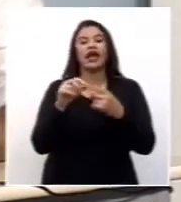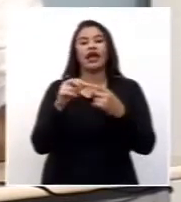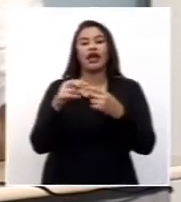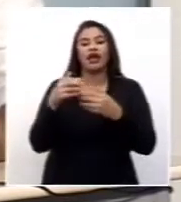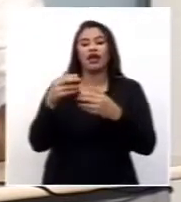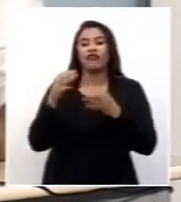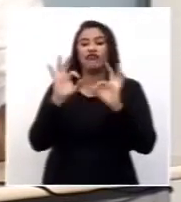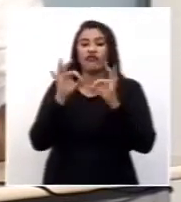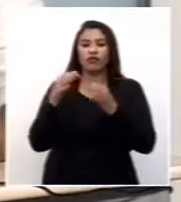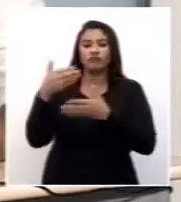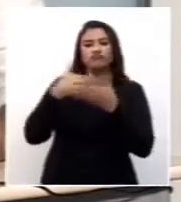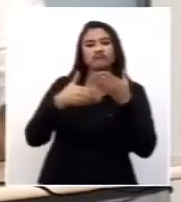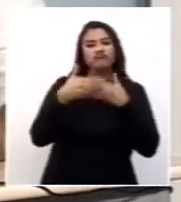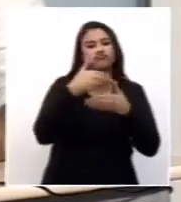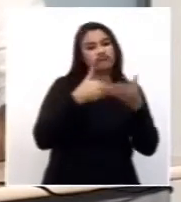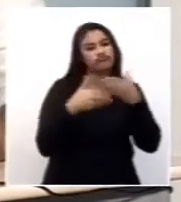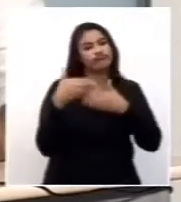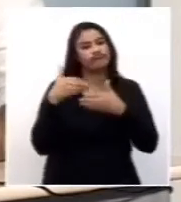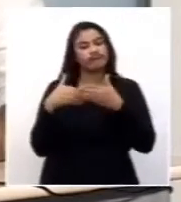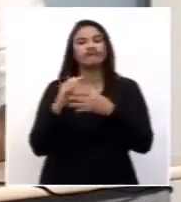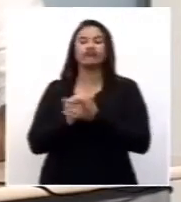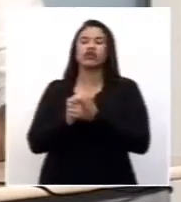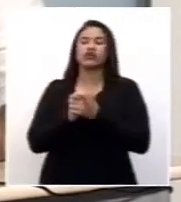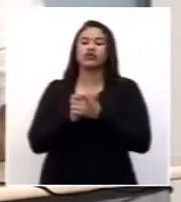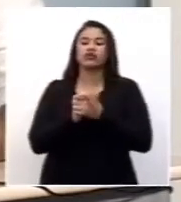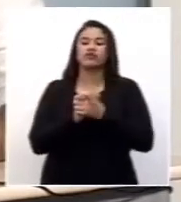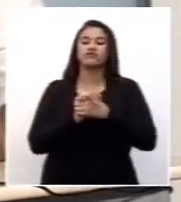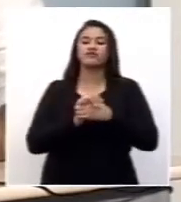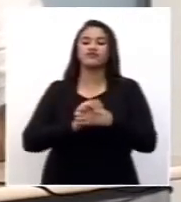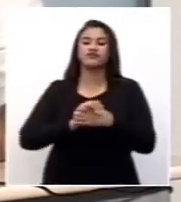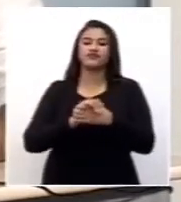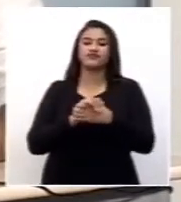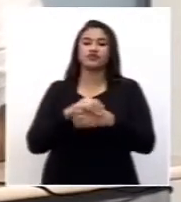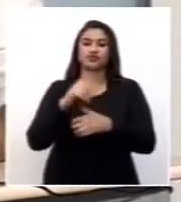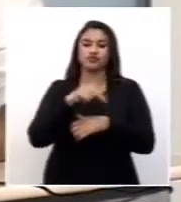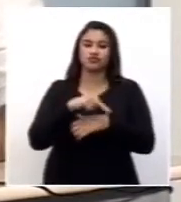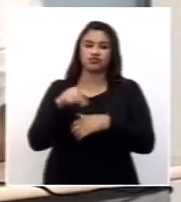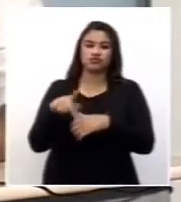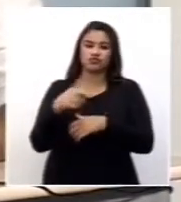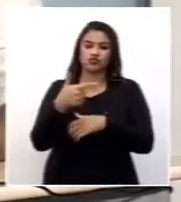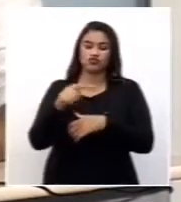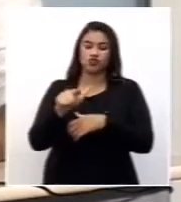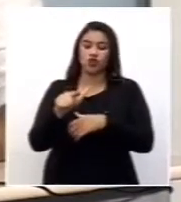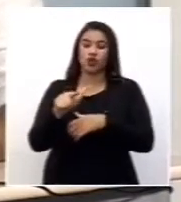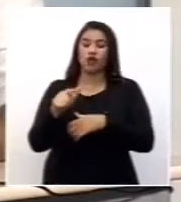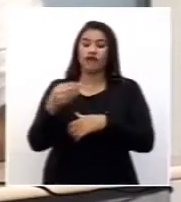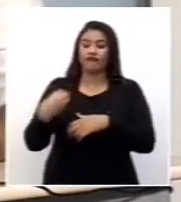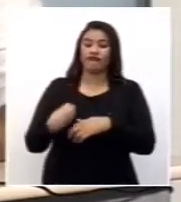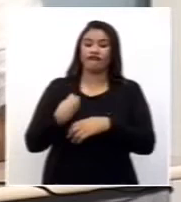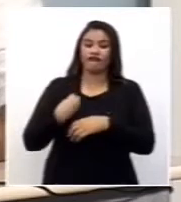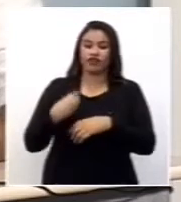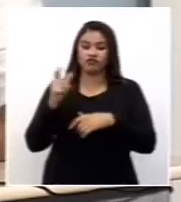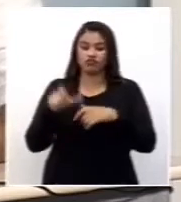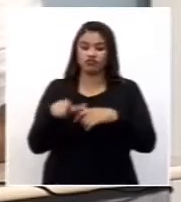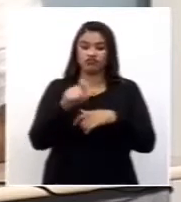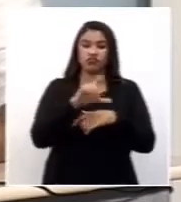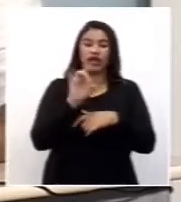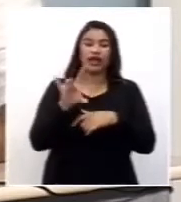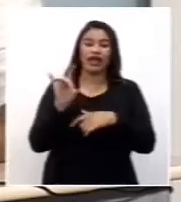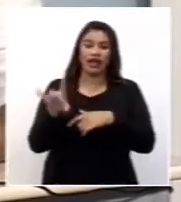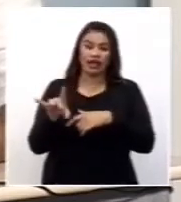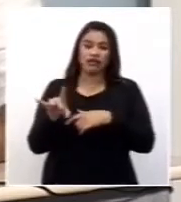Professora Letícia diz a realidade e material de acesso de cada aluno. Perfeito.